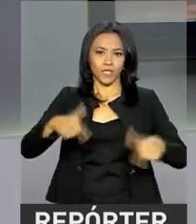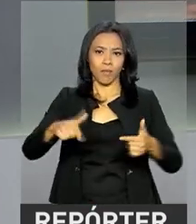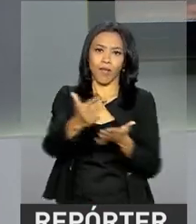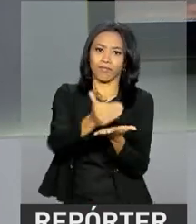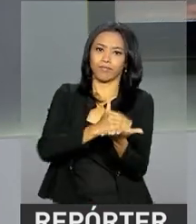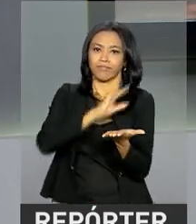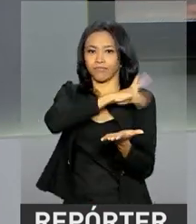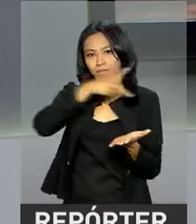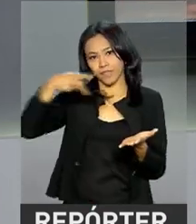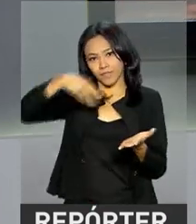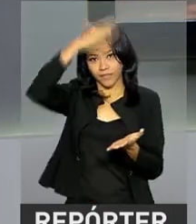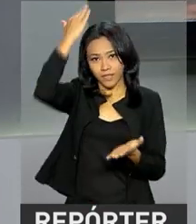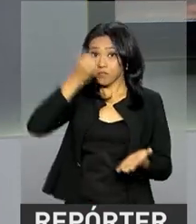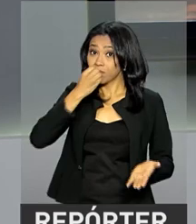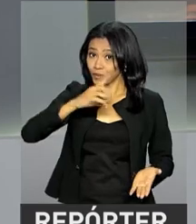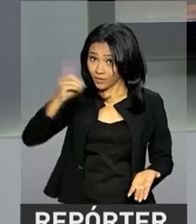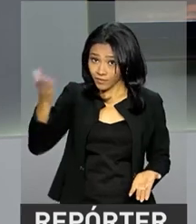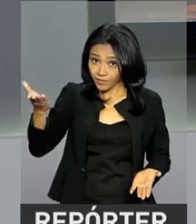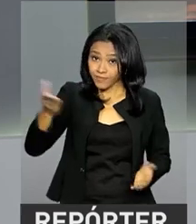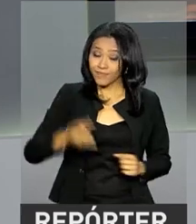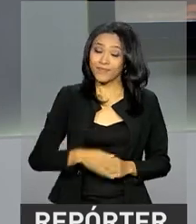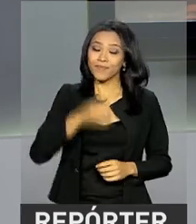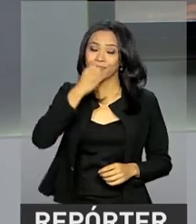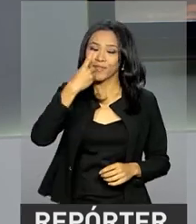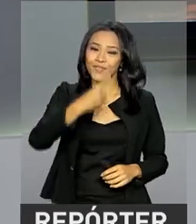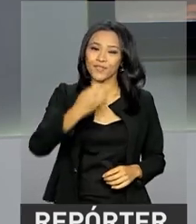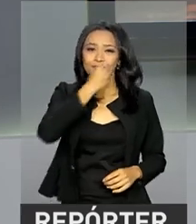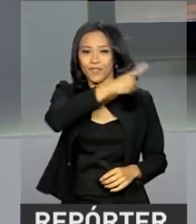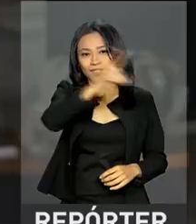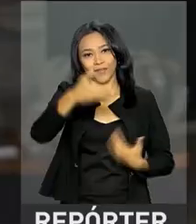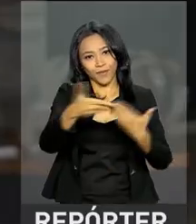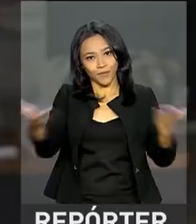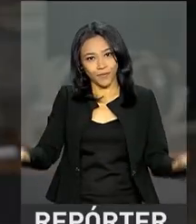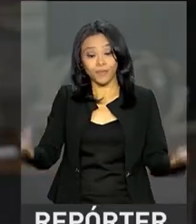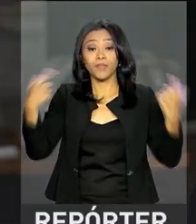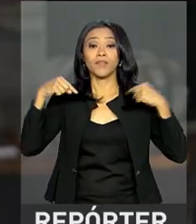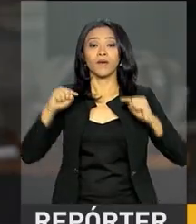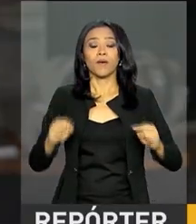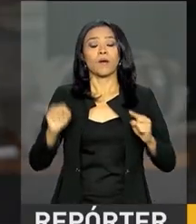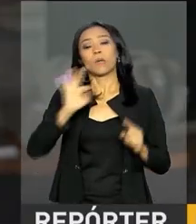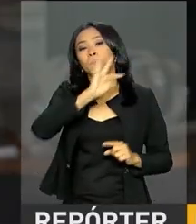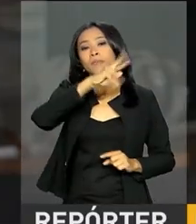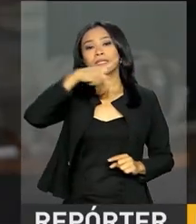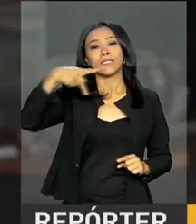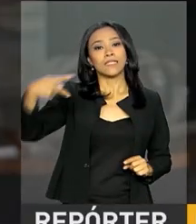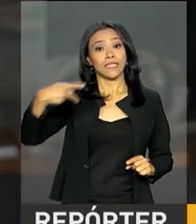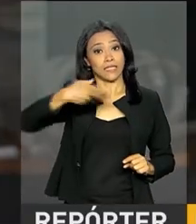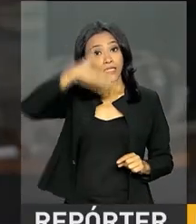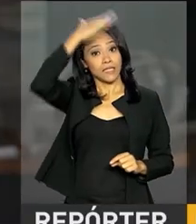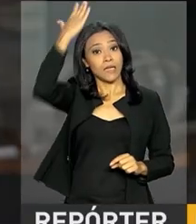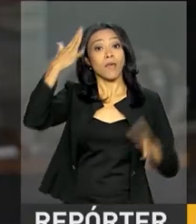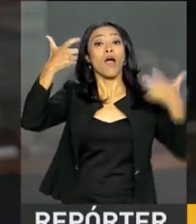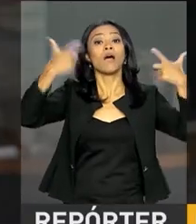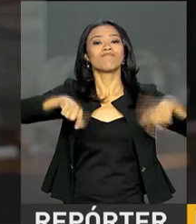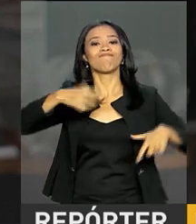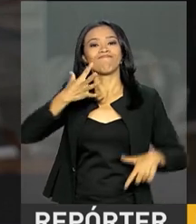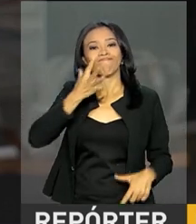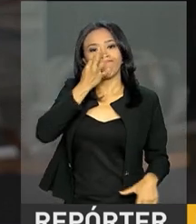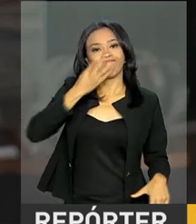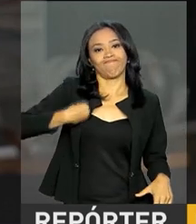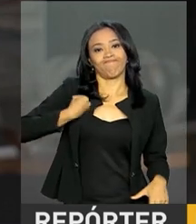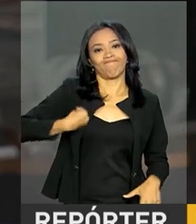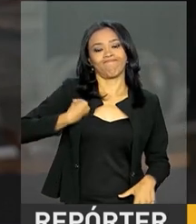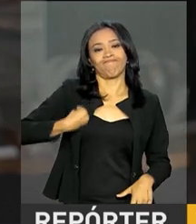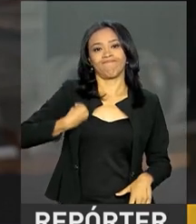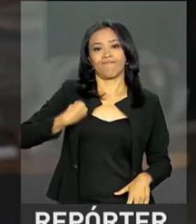Temer. Ney, bom dia para você. Bom dia, Renata. Bom dia a todos. Olha, Renata, o presidente Michel Temer está em São Paulo, onde participa,